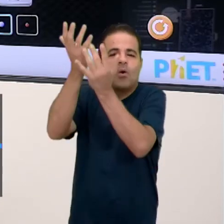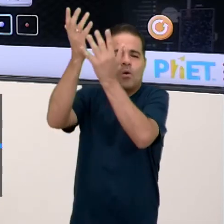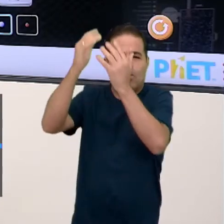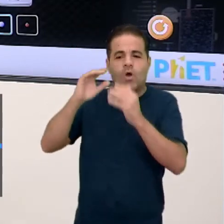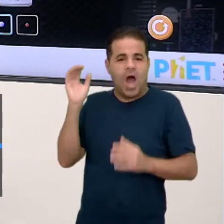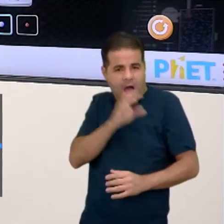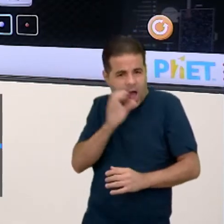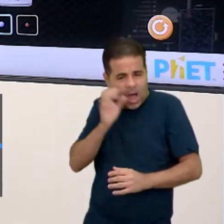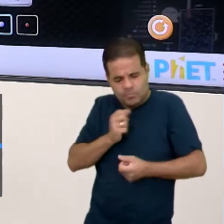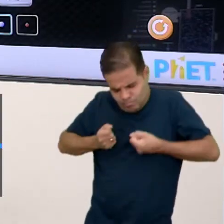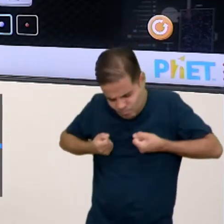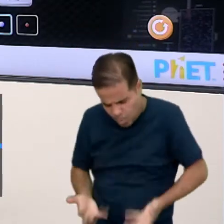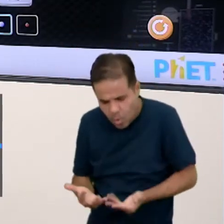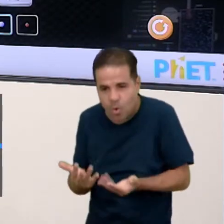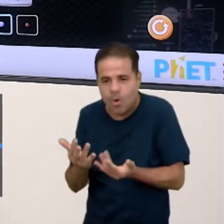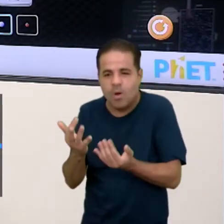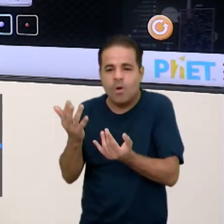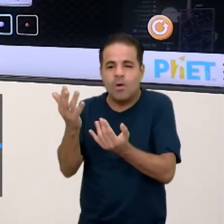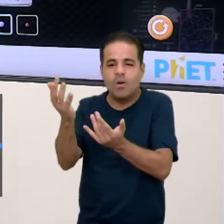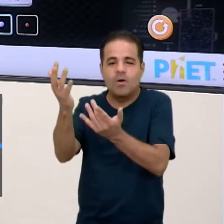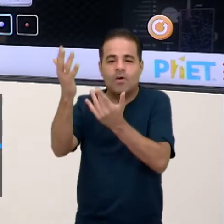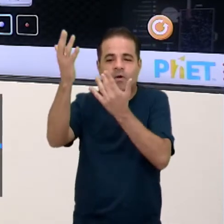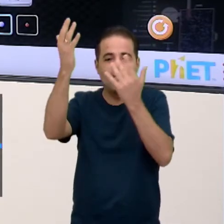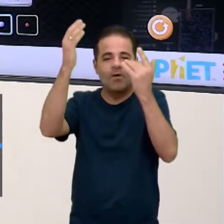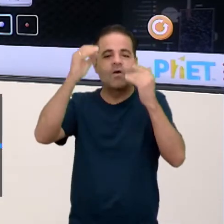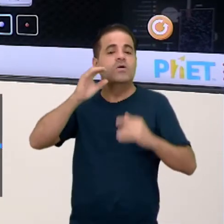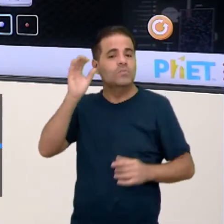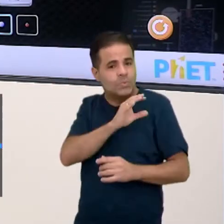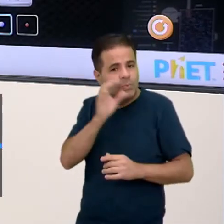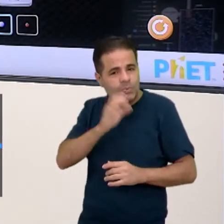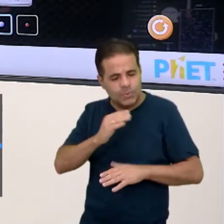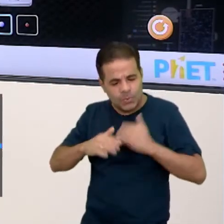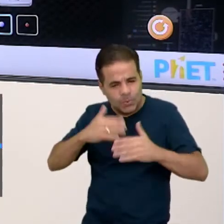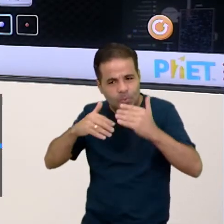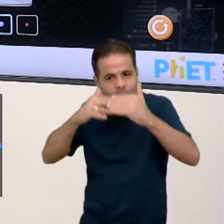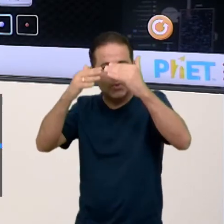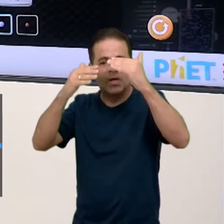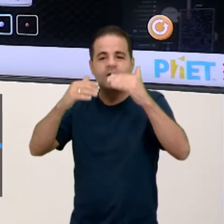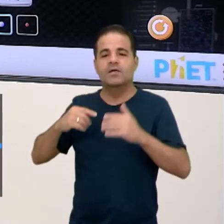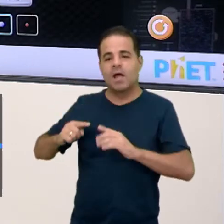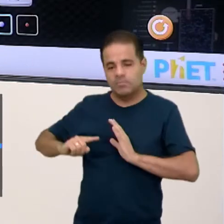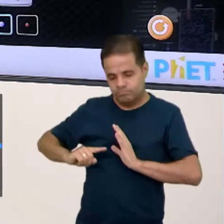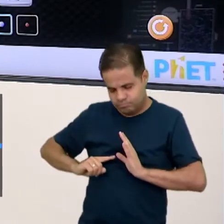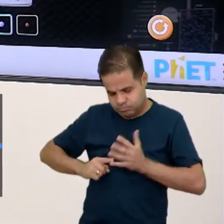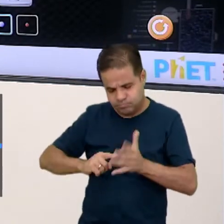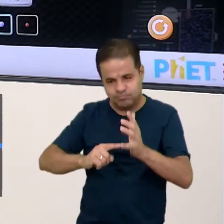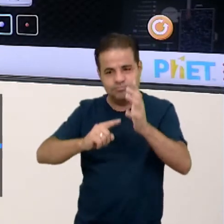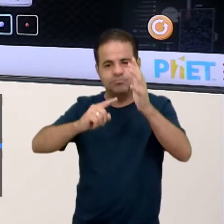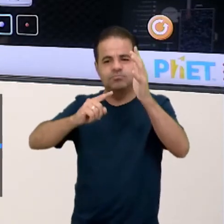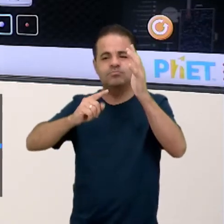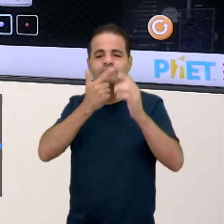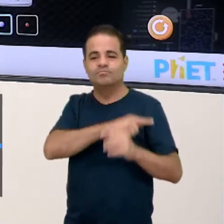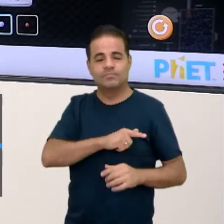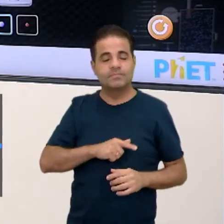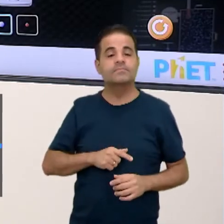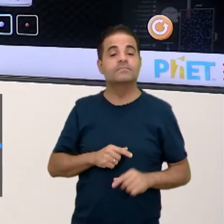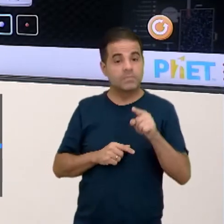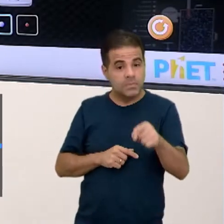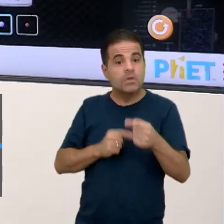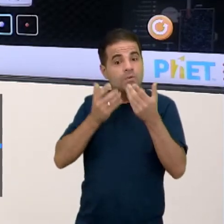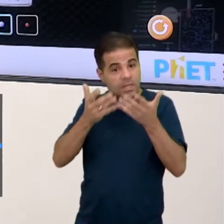mais força, né? Inclusive velocidade aí para girar a turbina, tá certo? Então, gostaria que